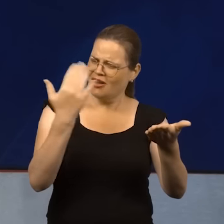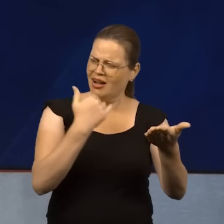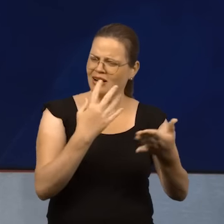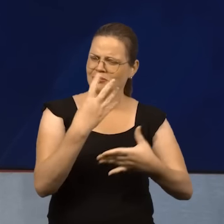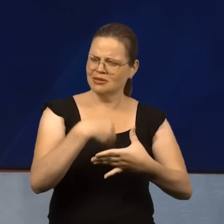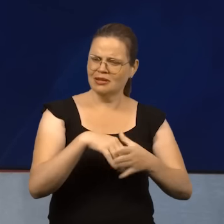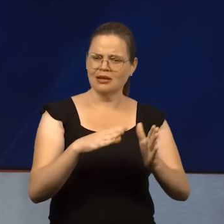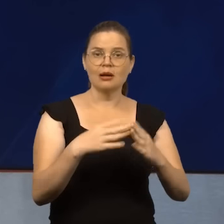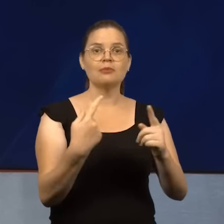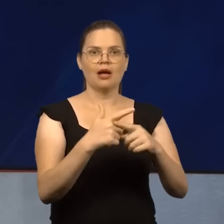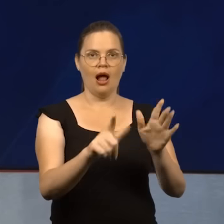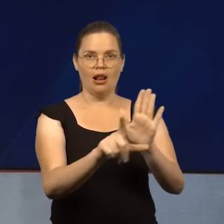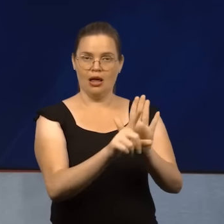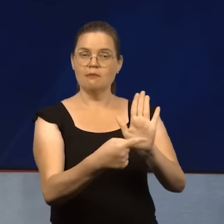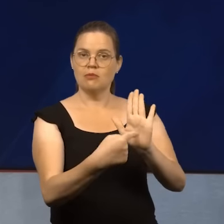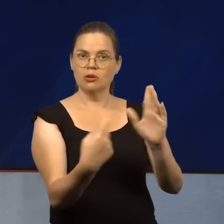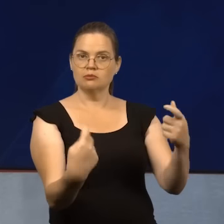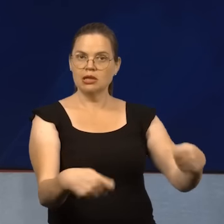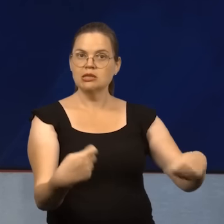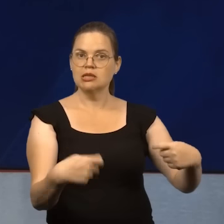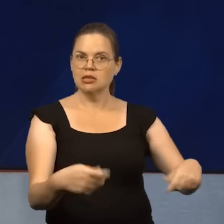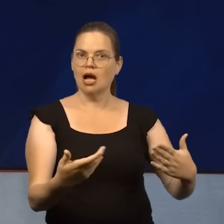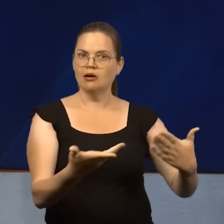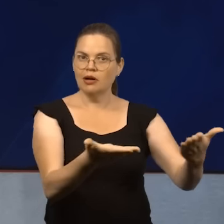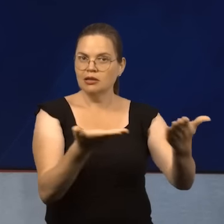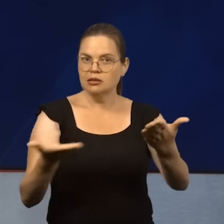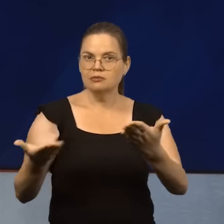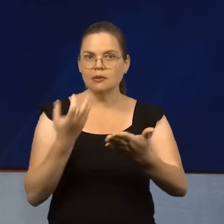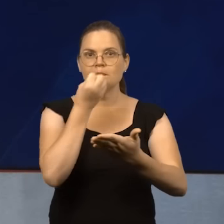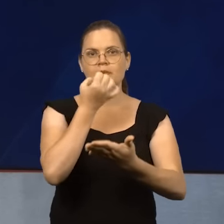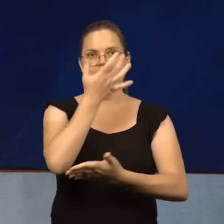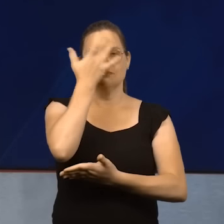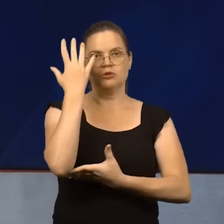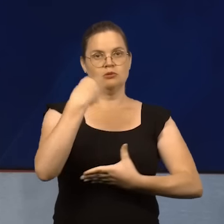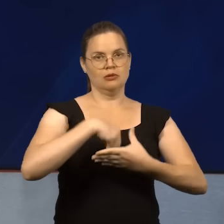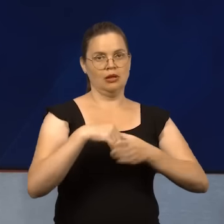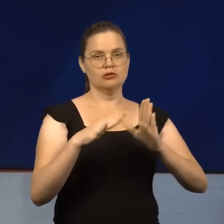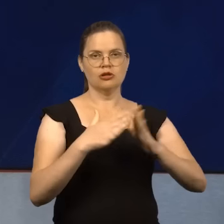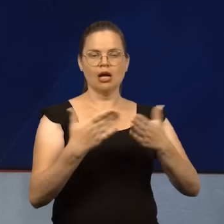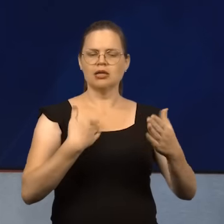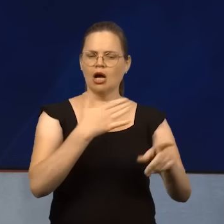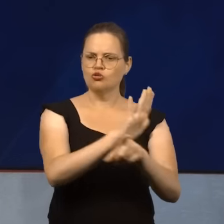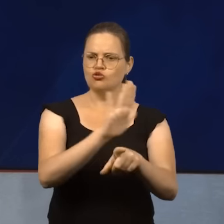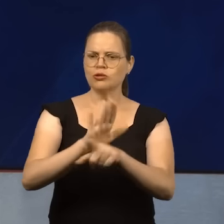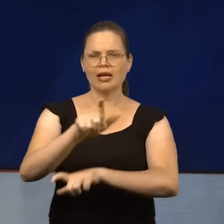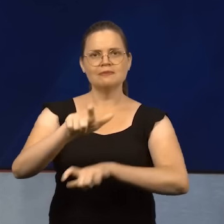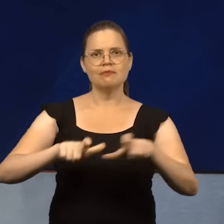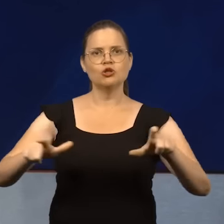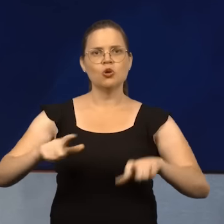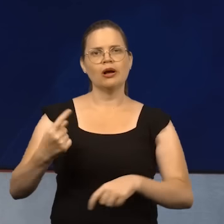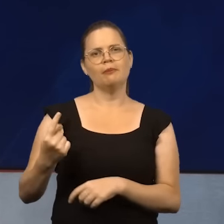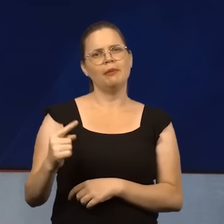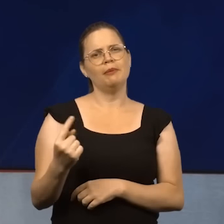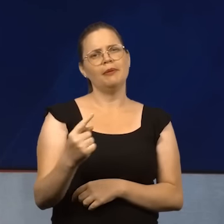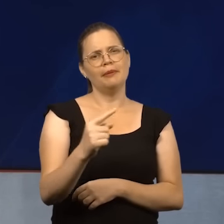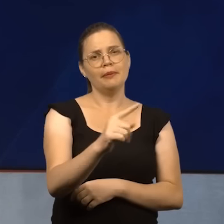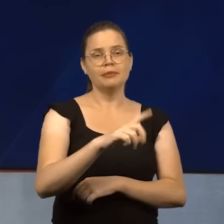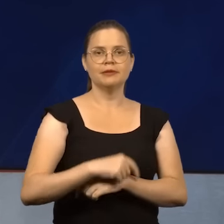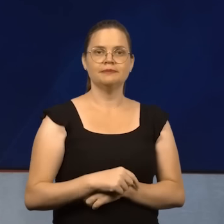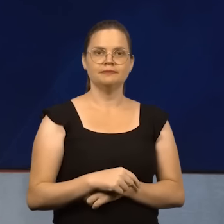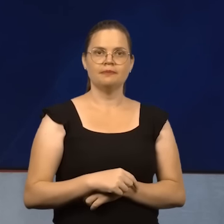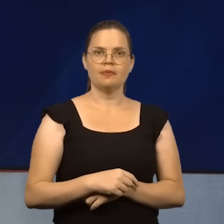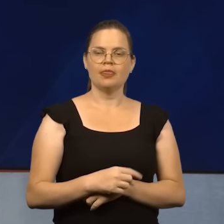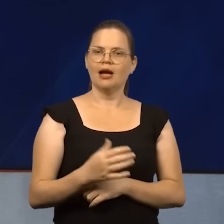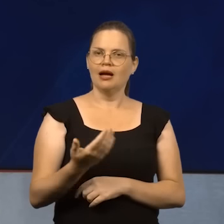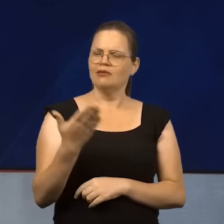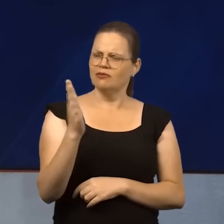na lei deles, serem receptivos, serem favoráveis aos viajantes. Então passe a noite, no outro dia o